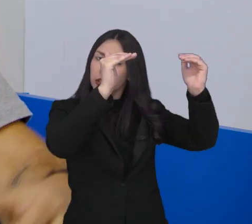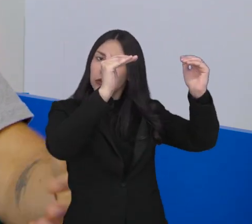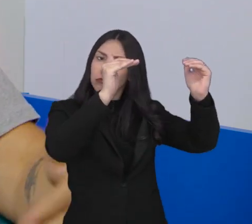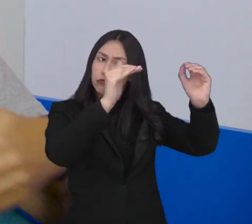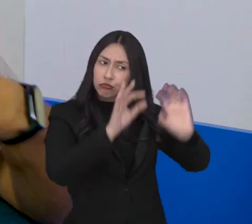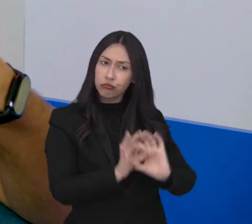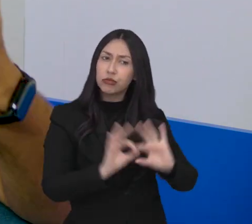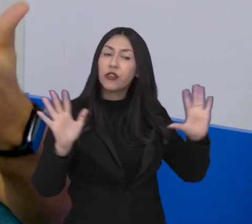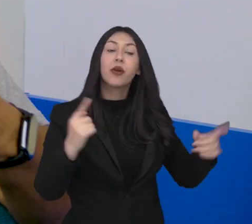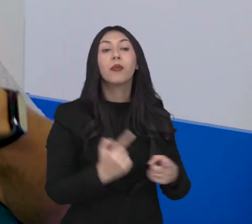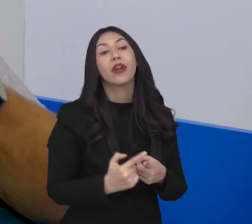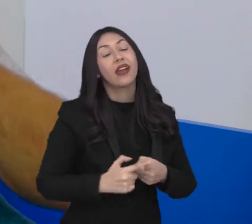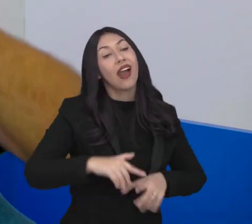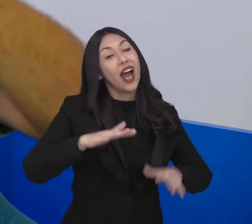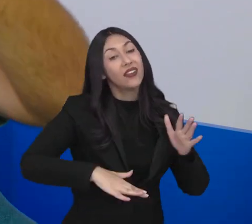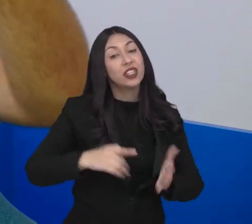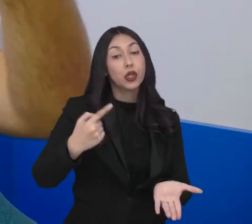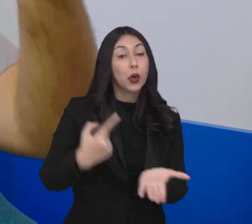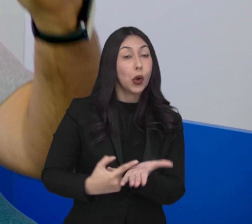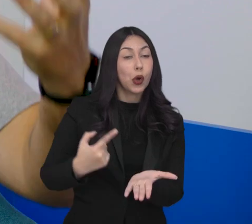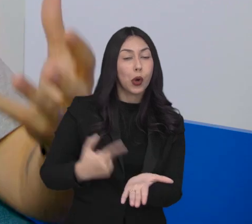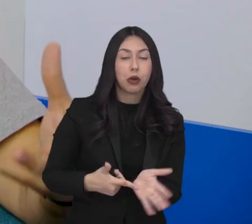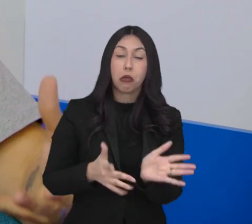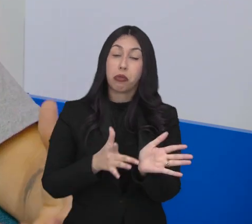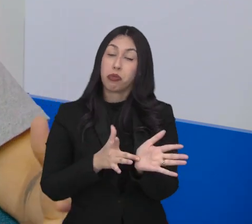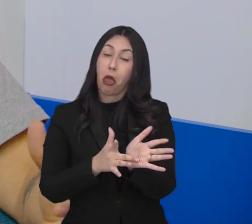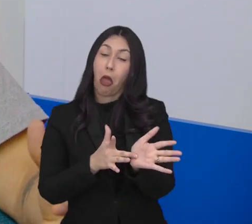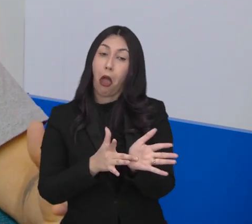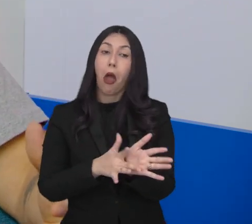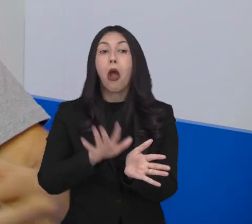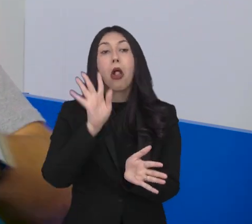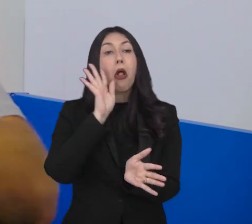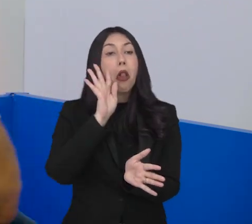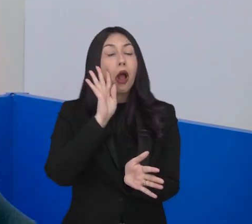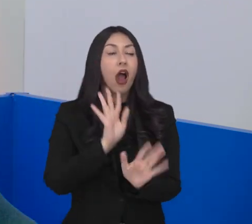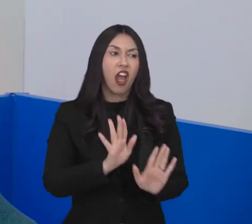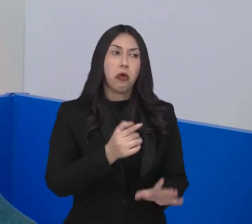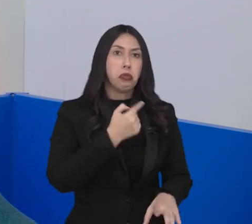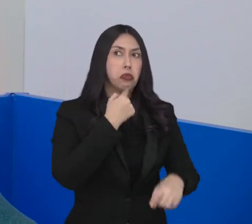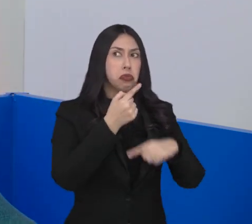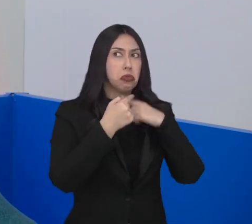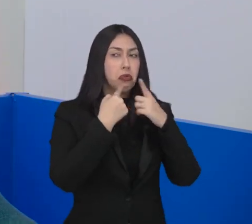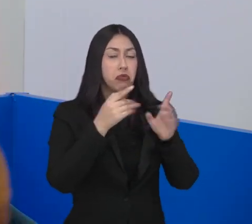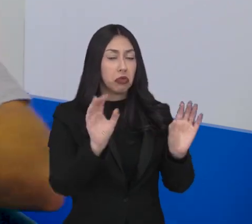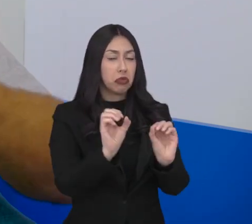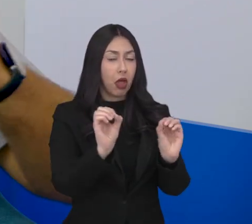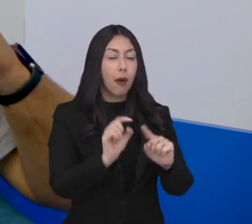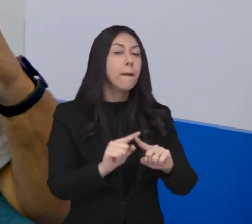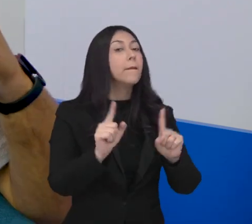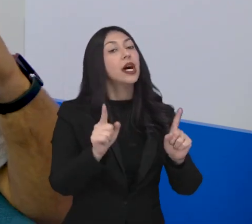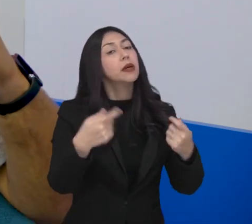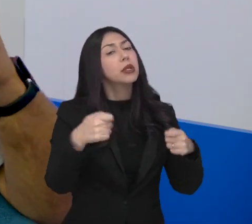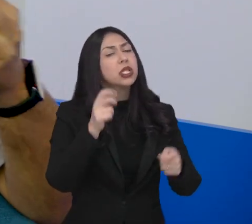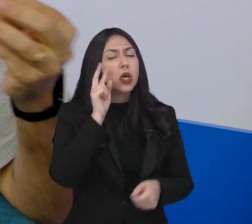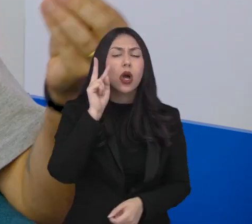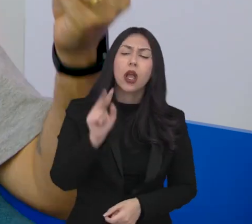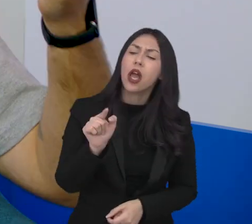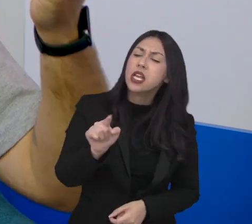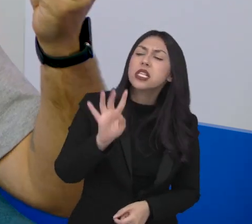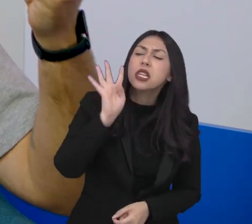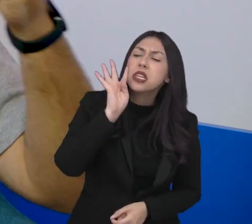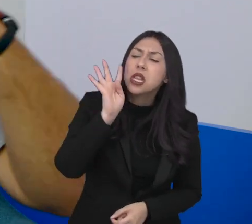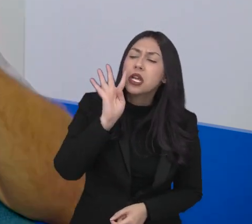às vezes alguns acordos podem chegar com uma roupagem bacana, e eu não estou colocando em xeque nenhum acordo, mas a gente tem que entender como